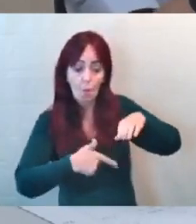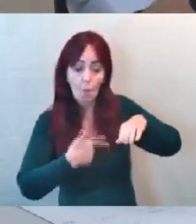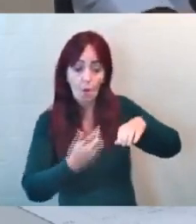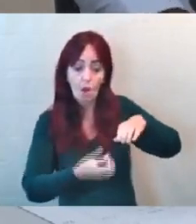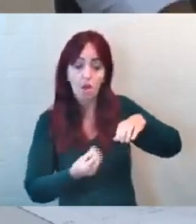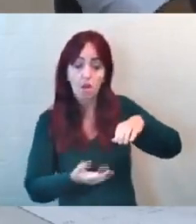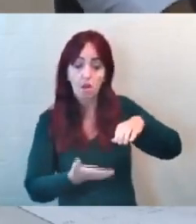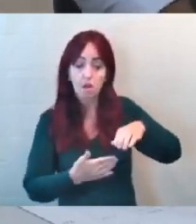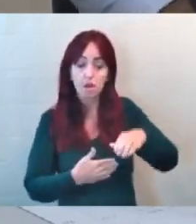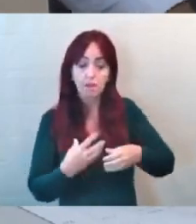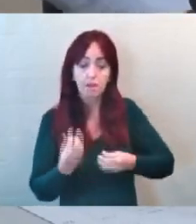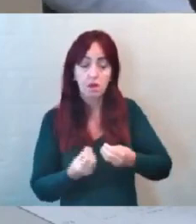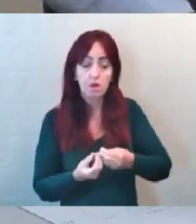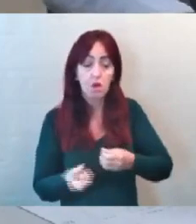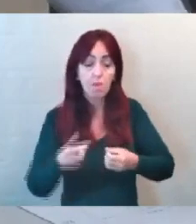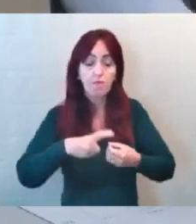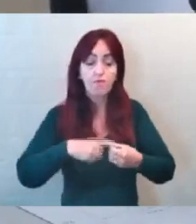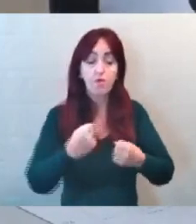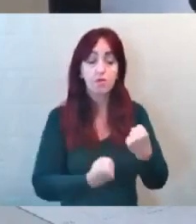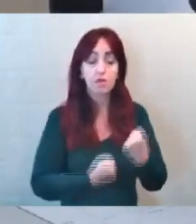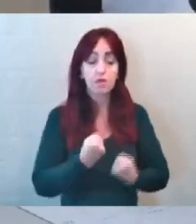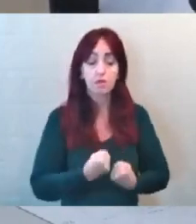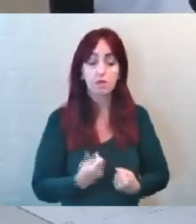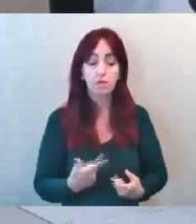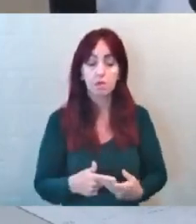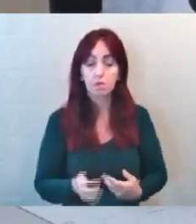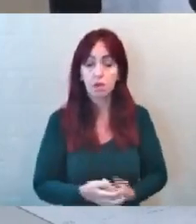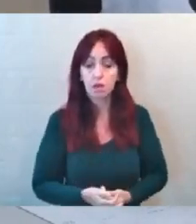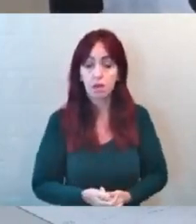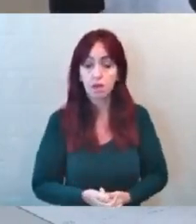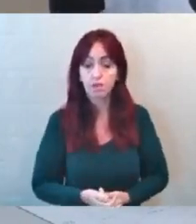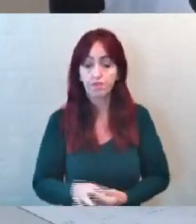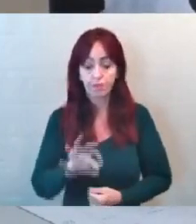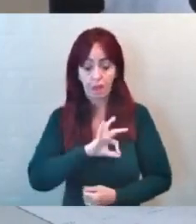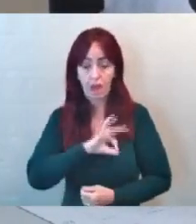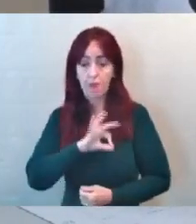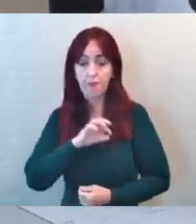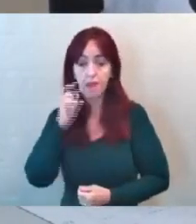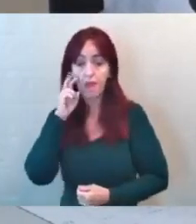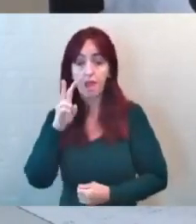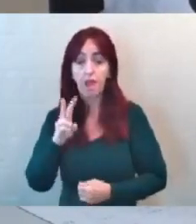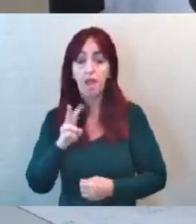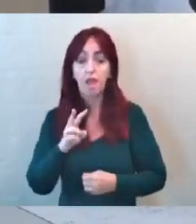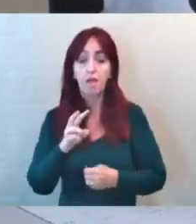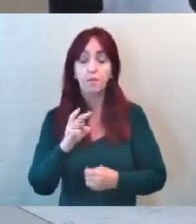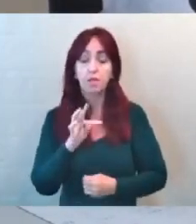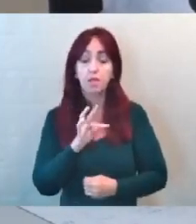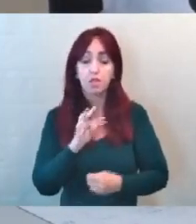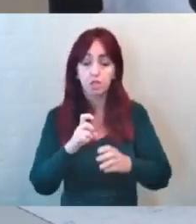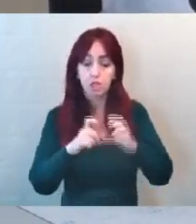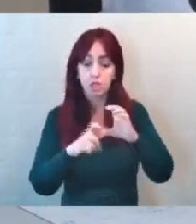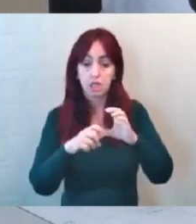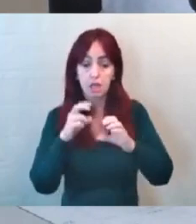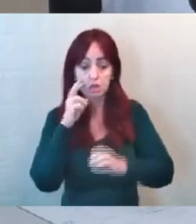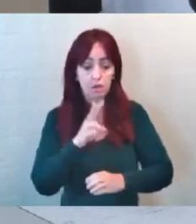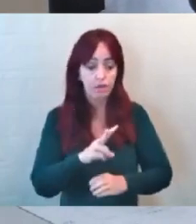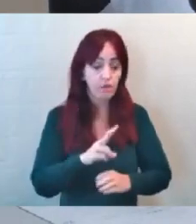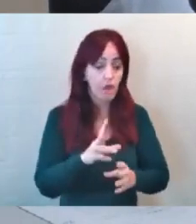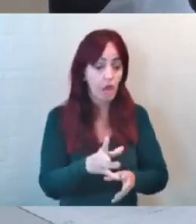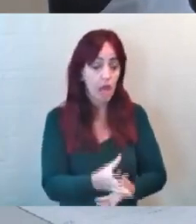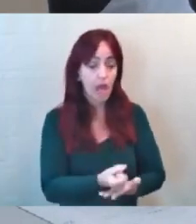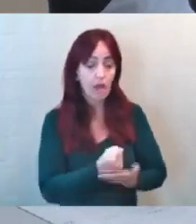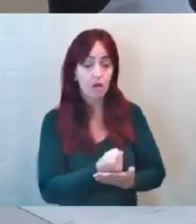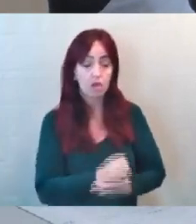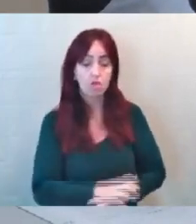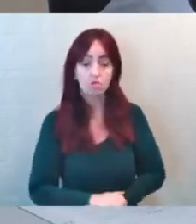de voltar a circular, porque a Polícia Militar de Trânsito chegou ao local e recolheu ele por parte do Detran. Porque, gente, não tem